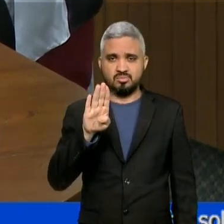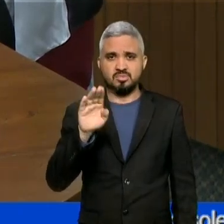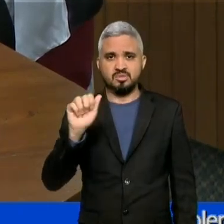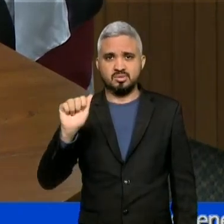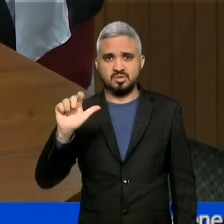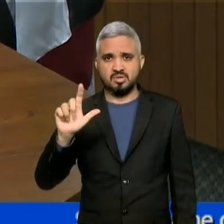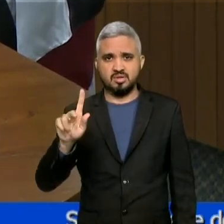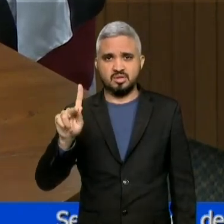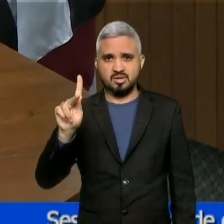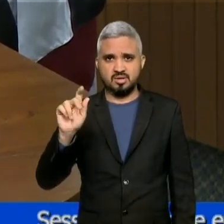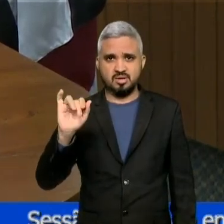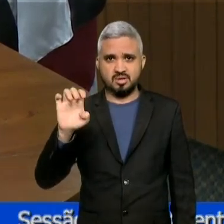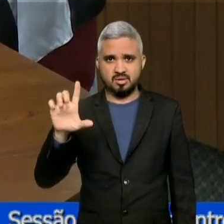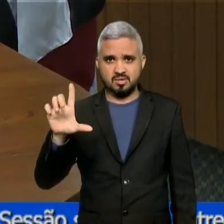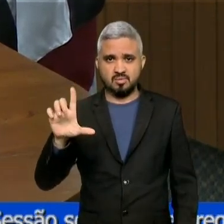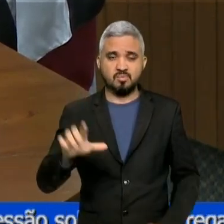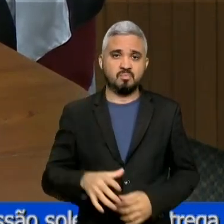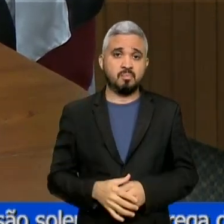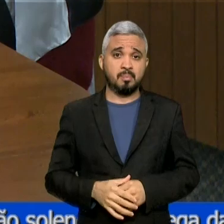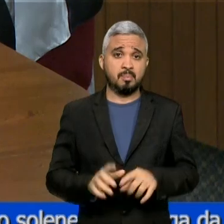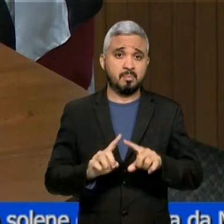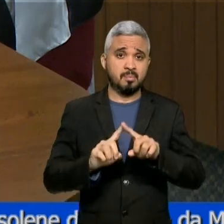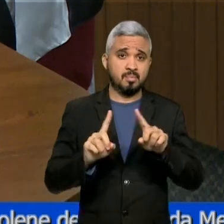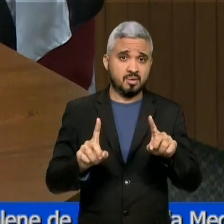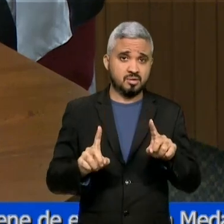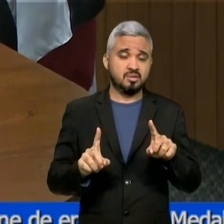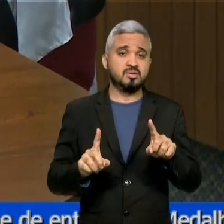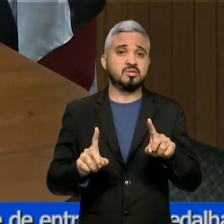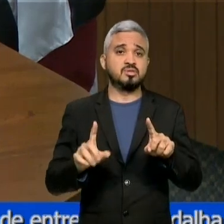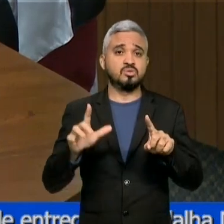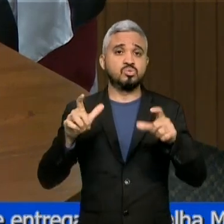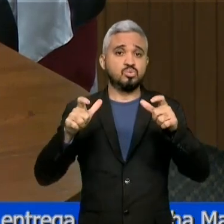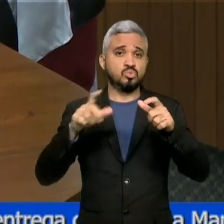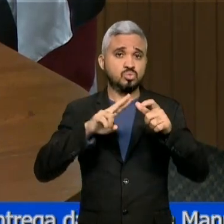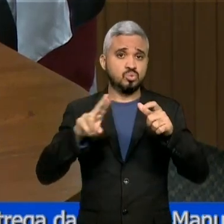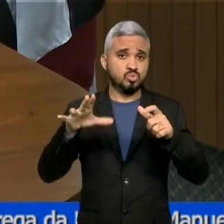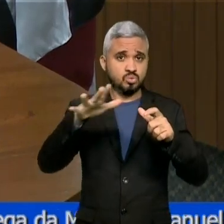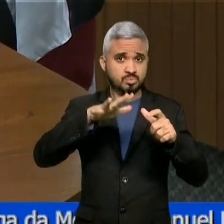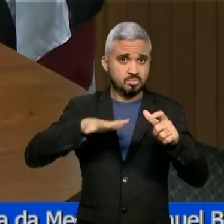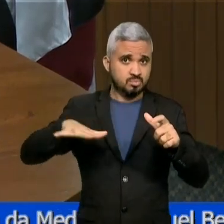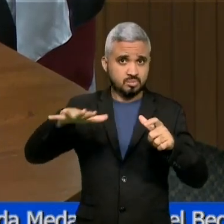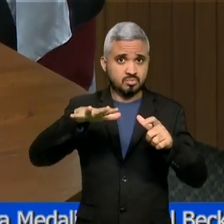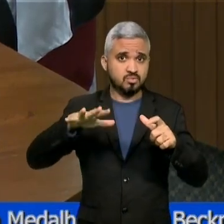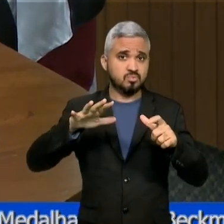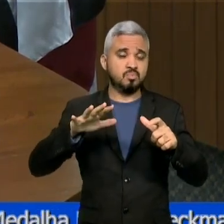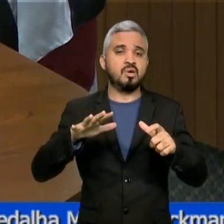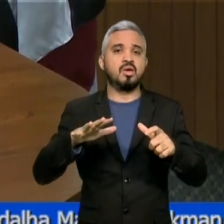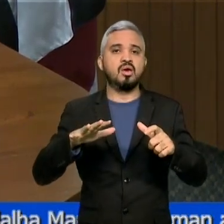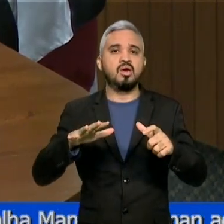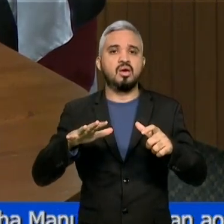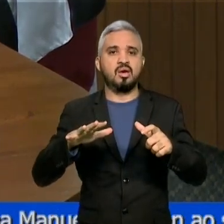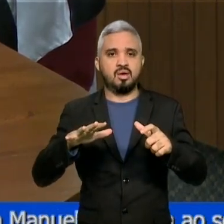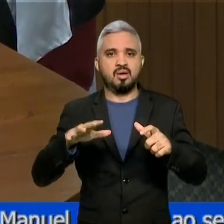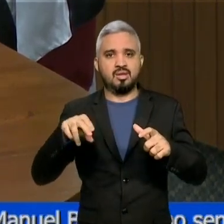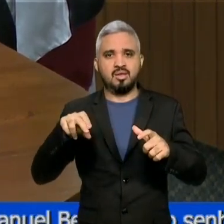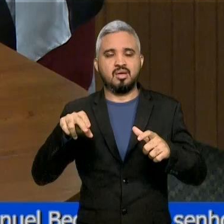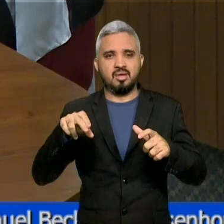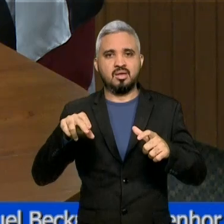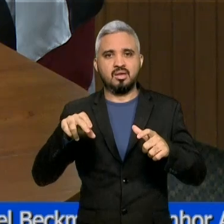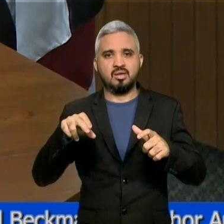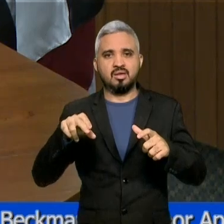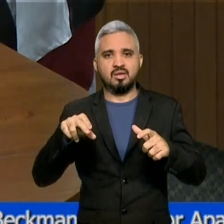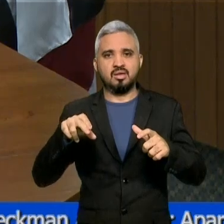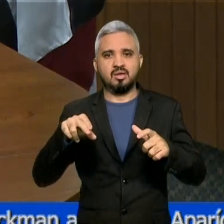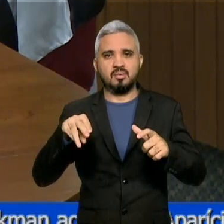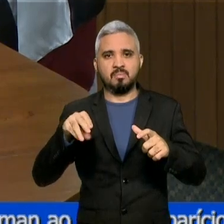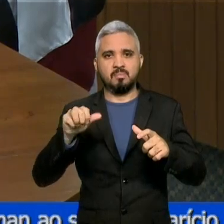até destreina, né? E fez aqui a gente interromper nossa rotina na cidade. Mas, meu amigo Aparício, sinta-se homenageado